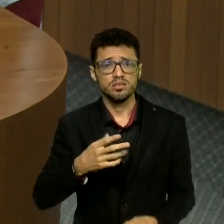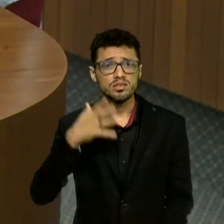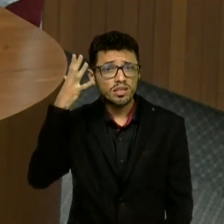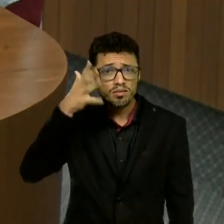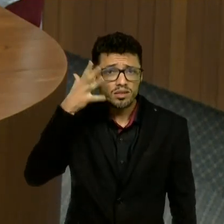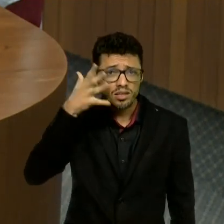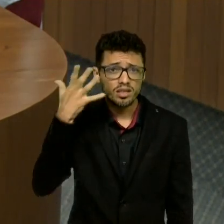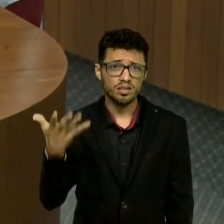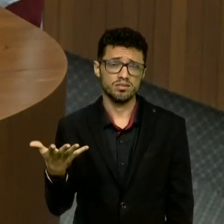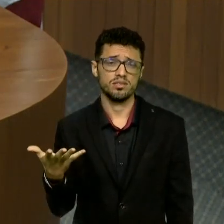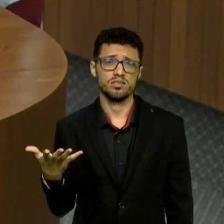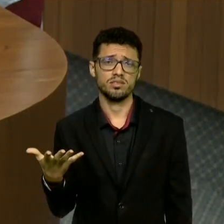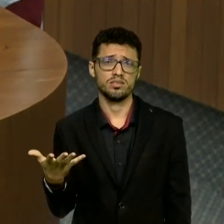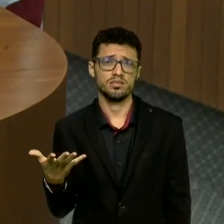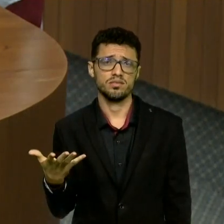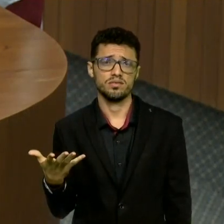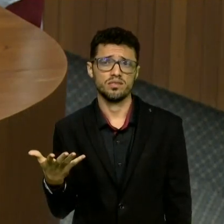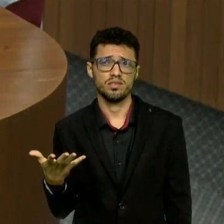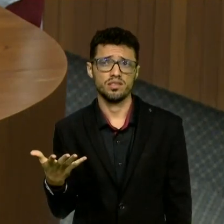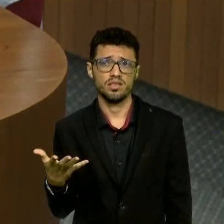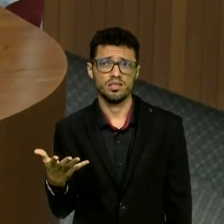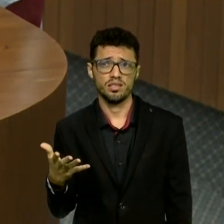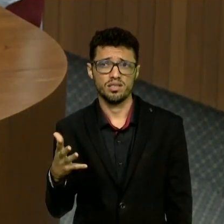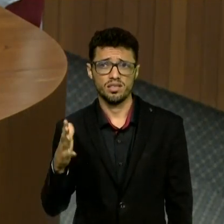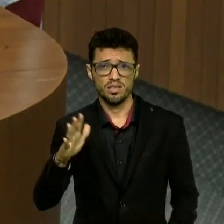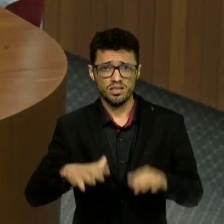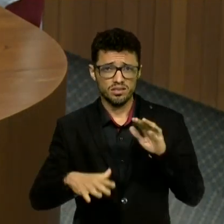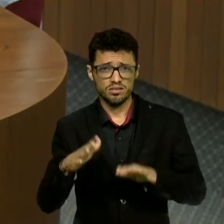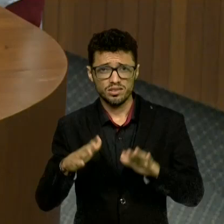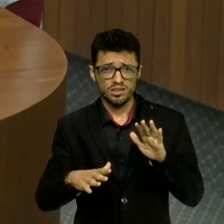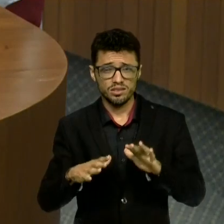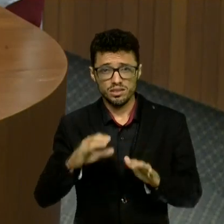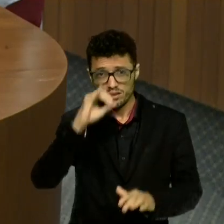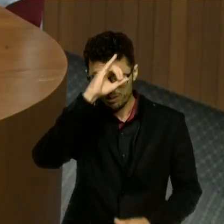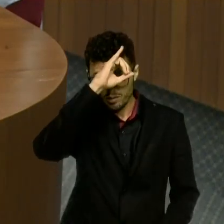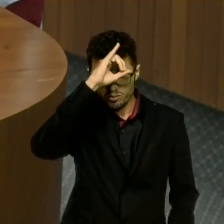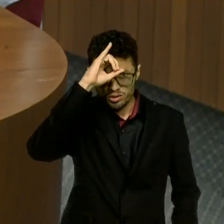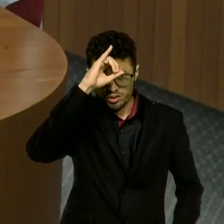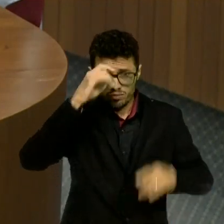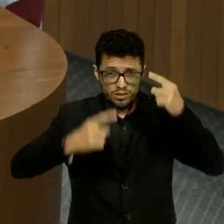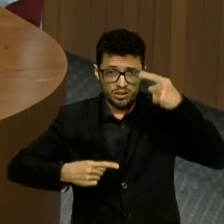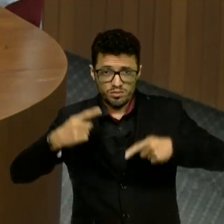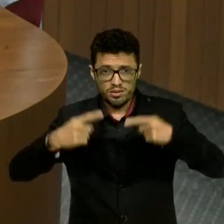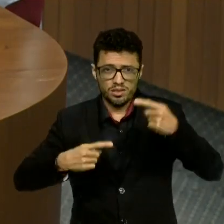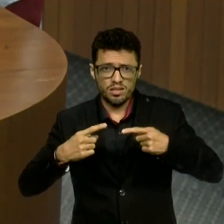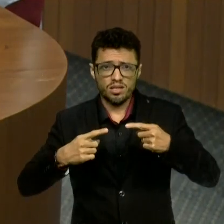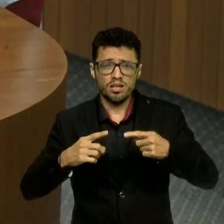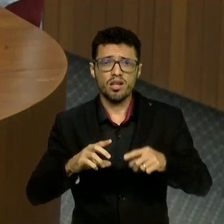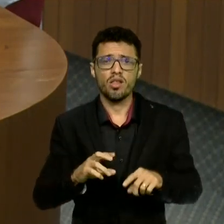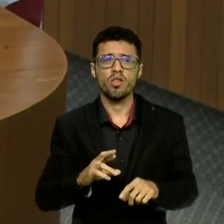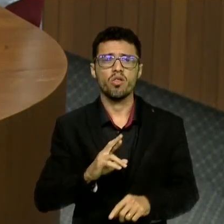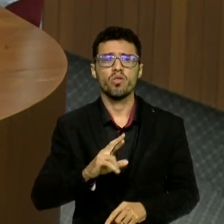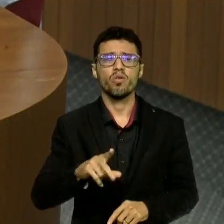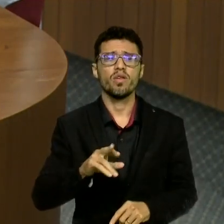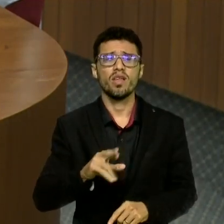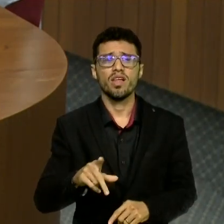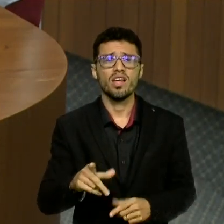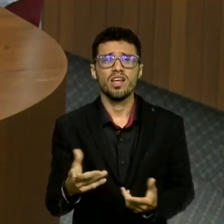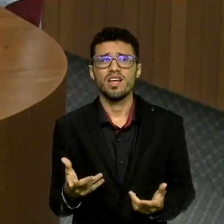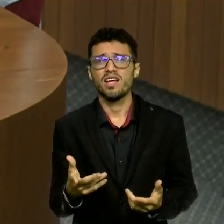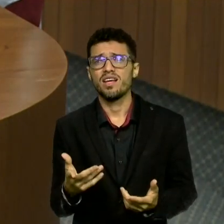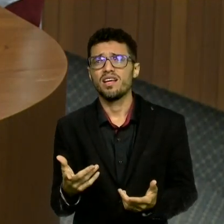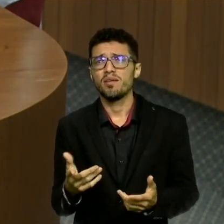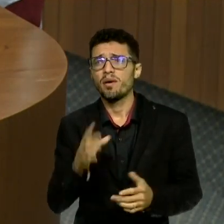Imunidade parlamentar não é para estar se utilizando a tribuna da casa para ofender